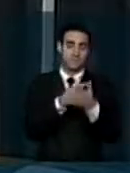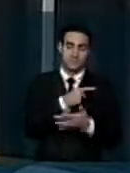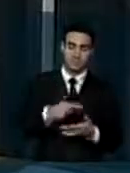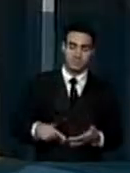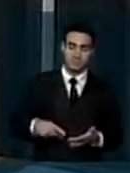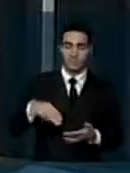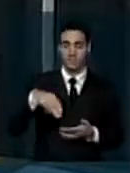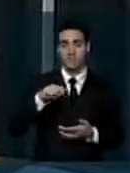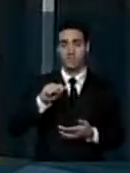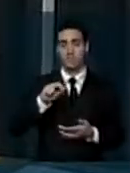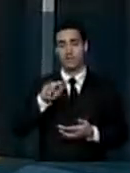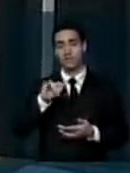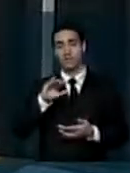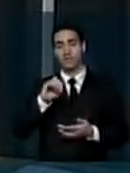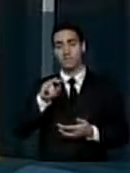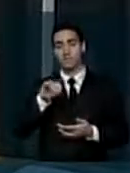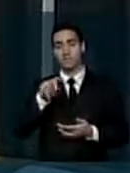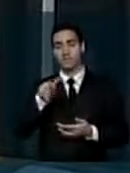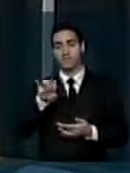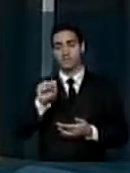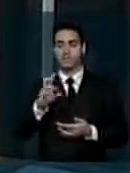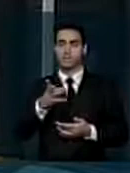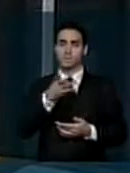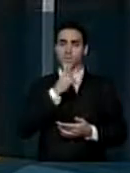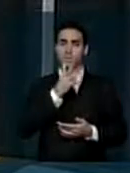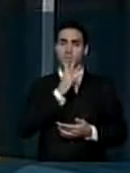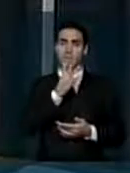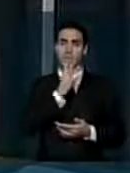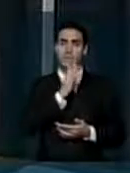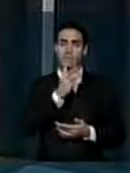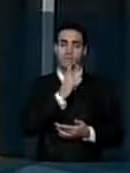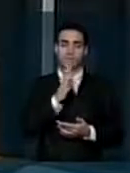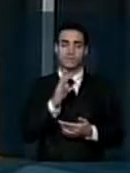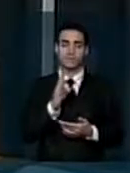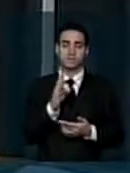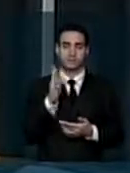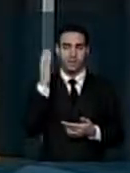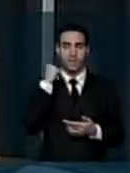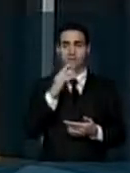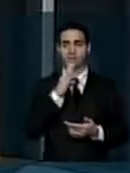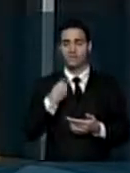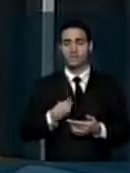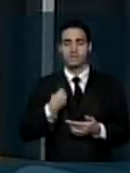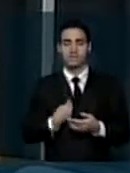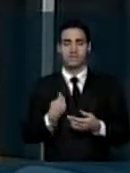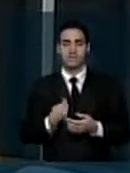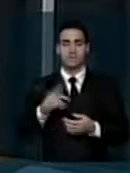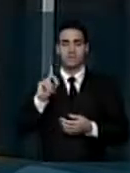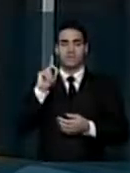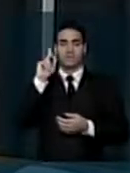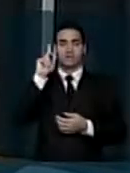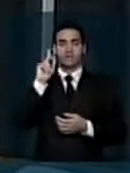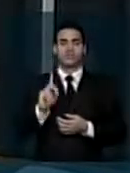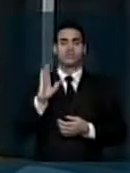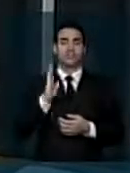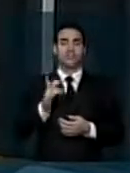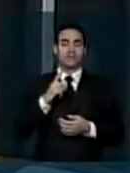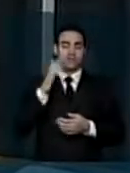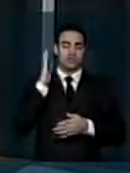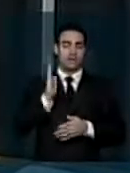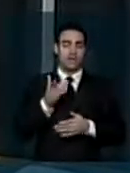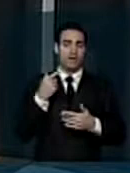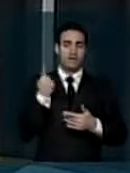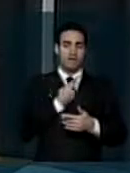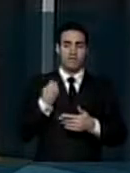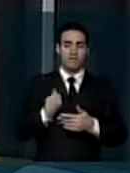Mauro Benevides, conhece isso como, né, como ninguém, nesta vivência, e nós estivemos